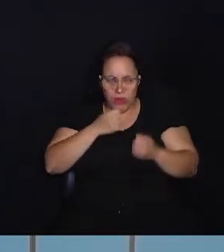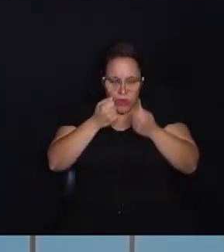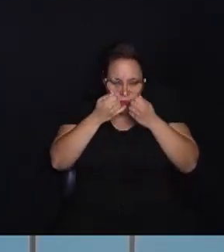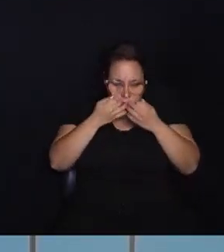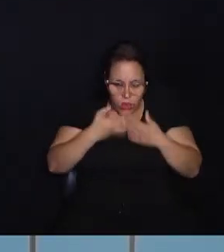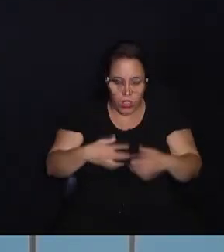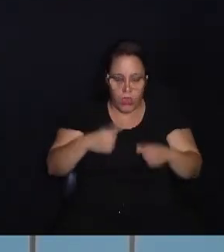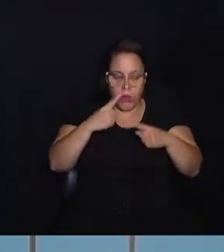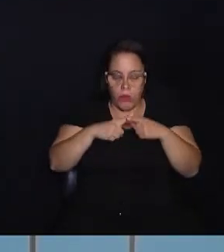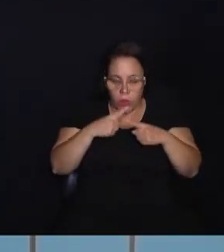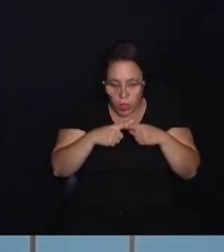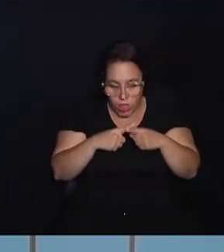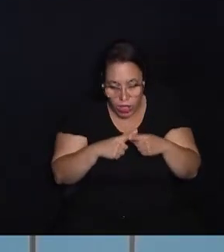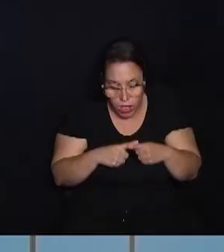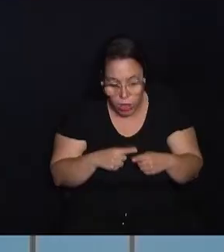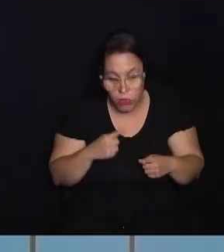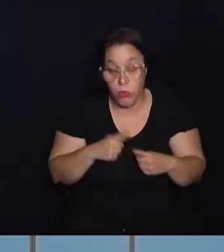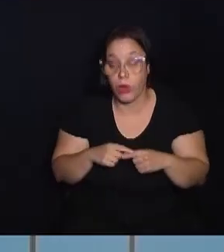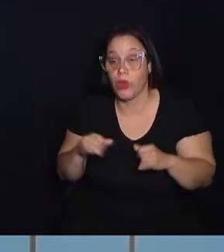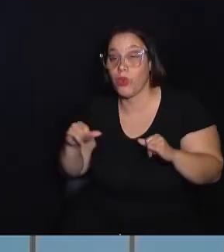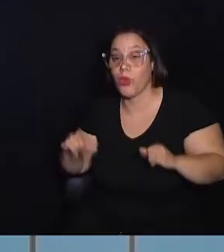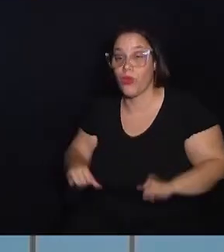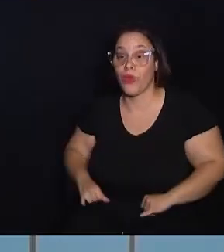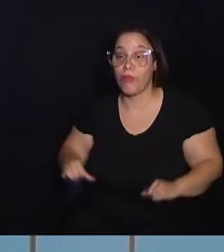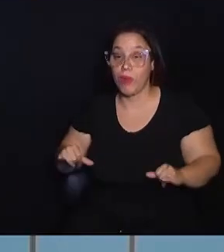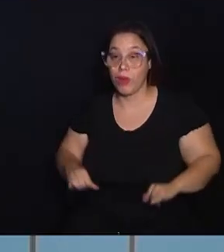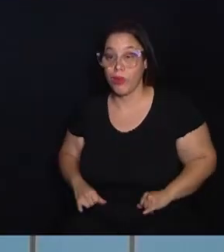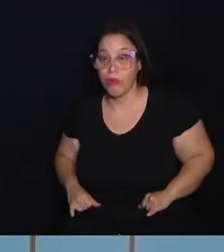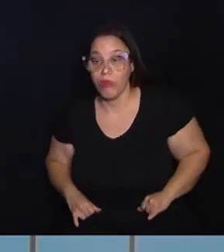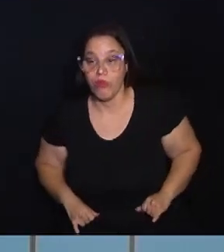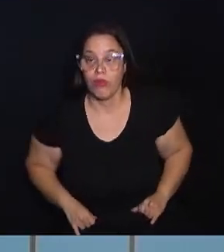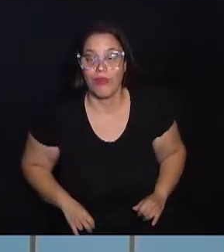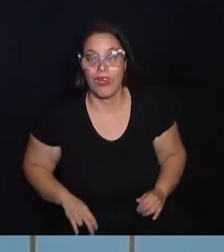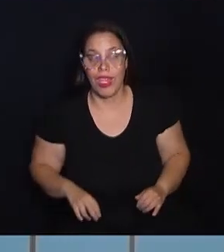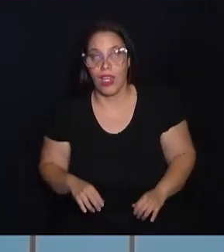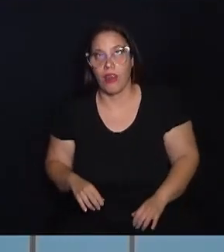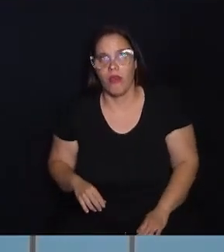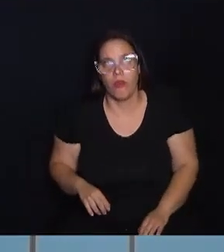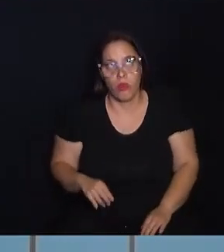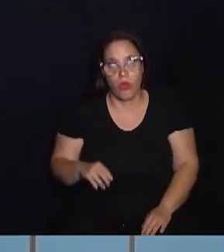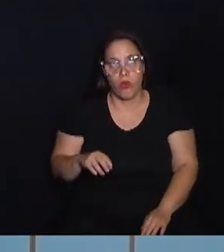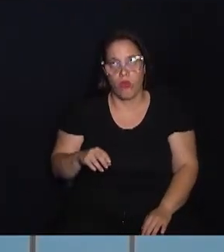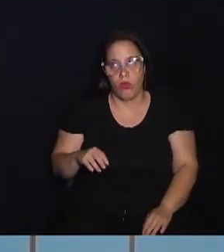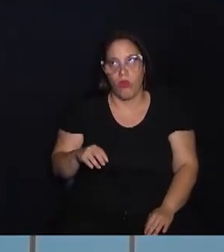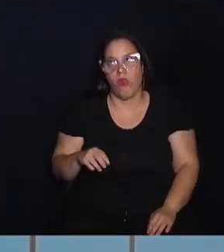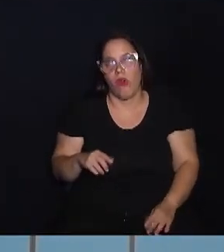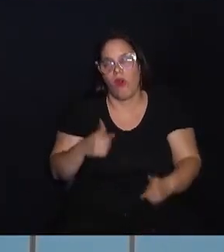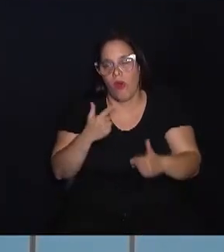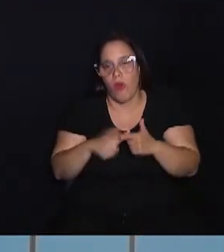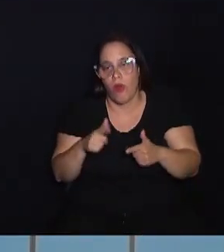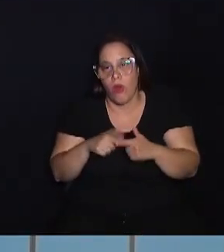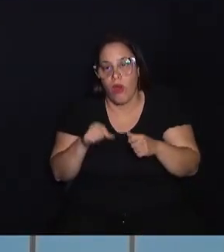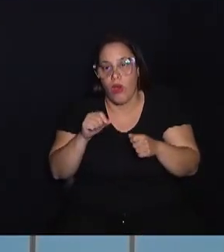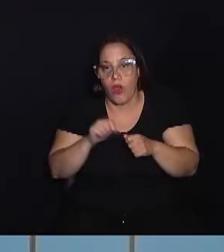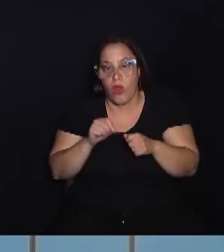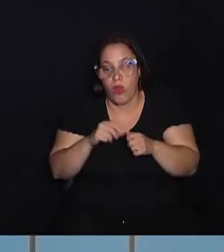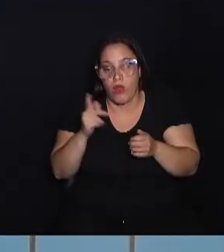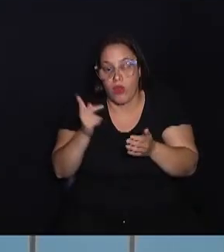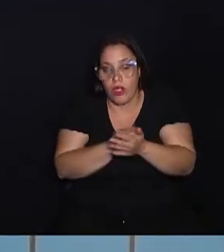quê. Porque o sofrimento, ele é consequência de algo que você fez errado, por